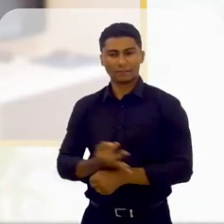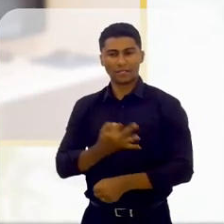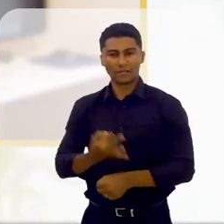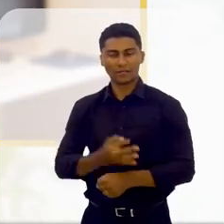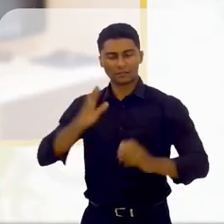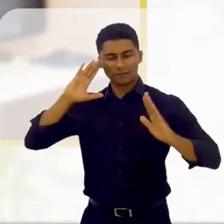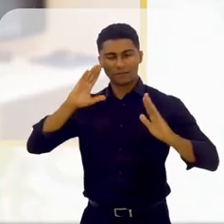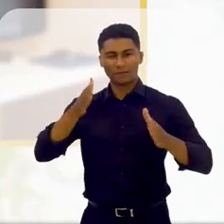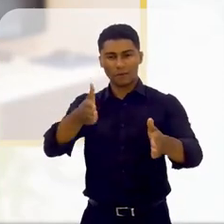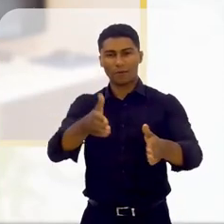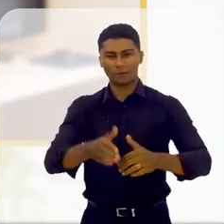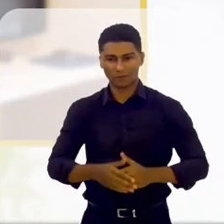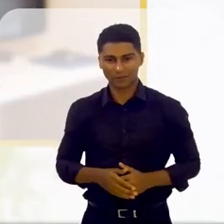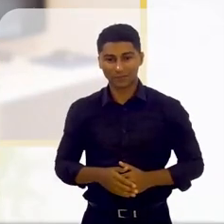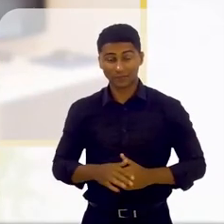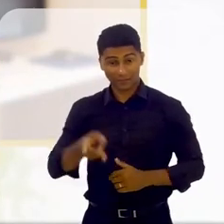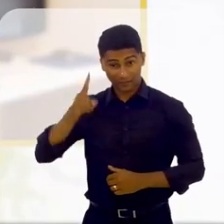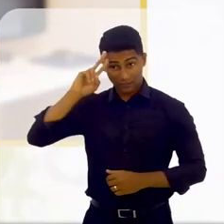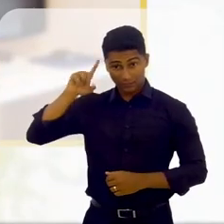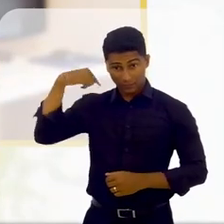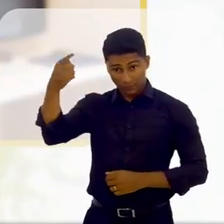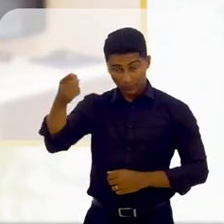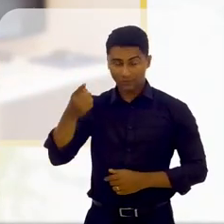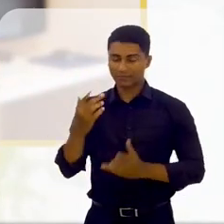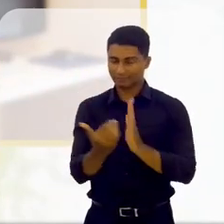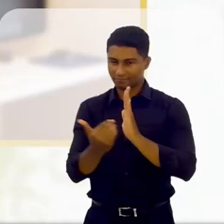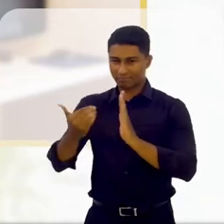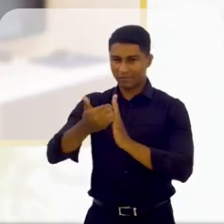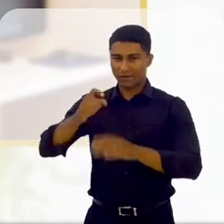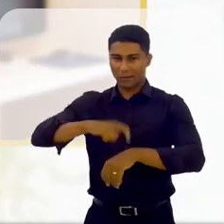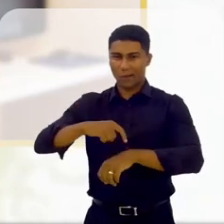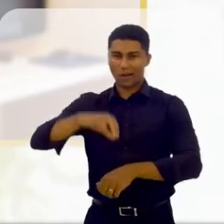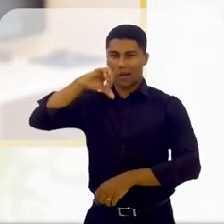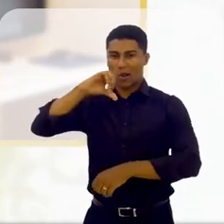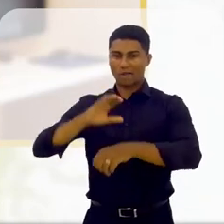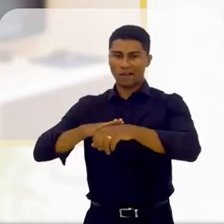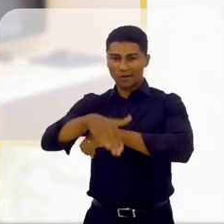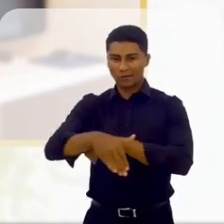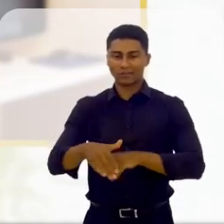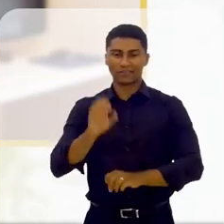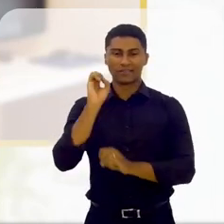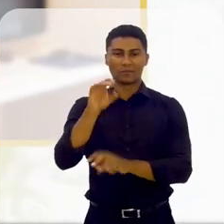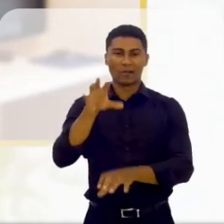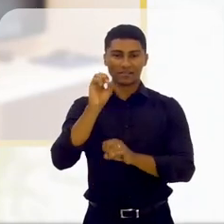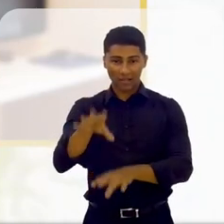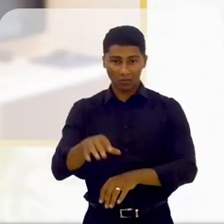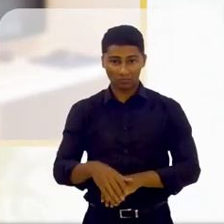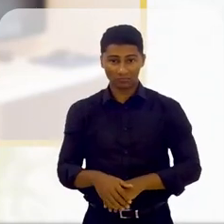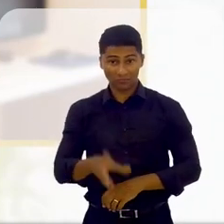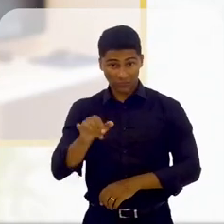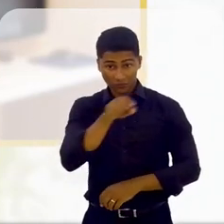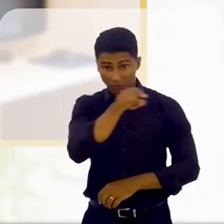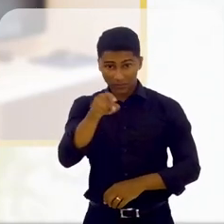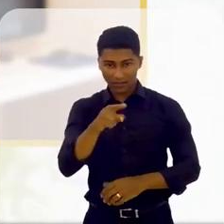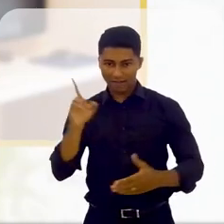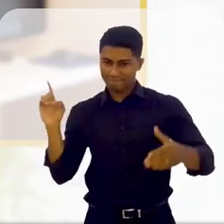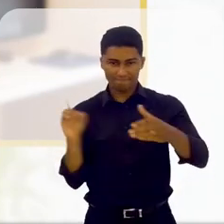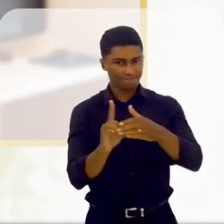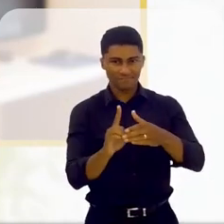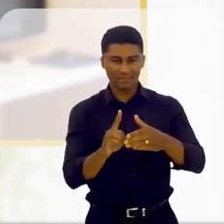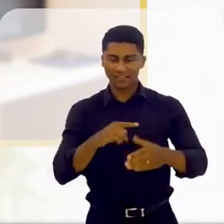disciplina e foco. E na segunda que vem tem mais, às 9 da noite. Educação, se você não se